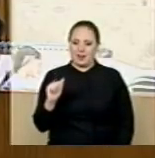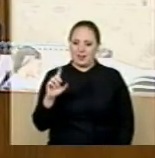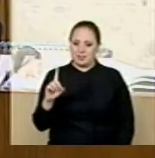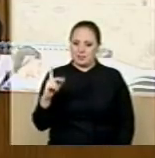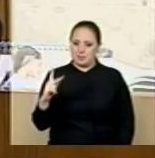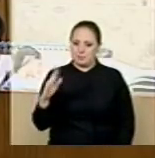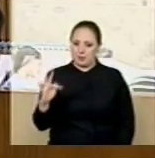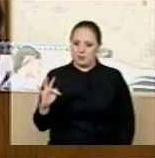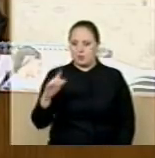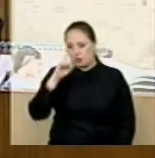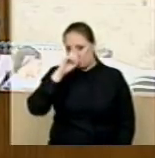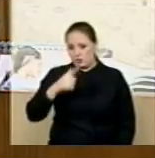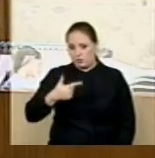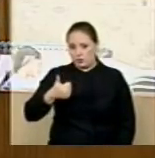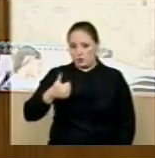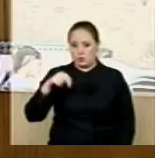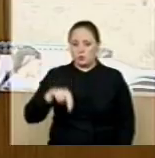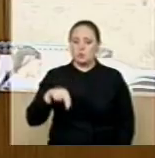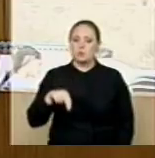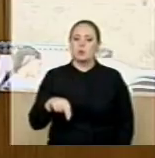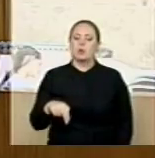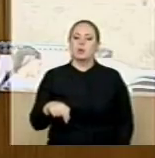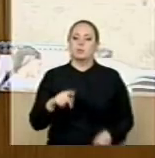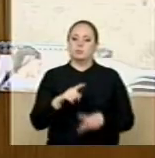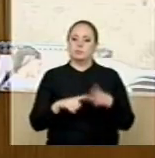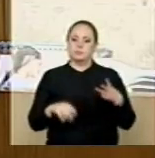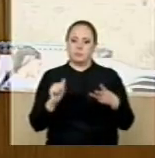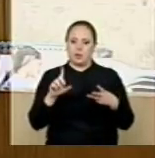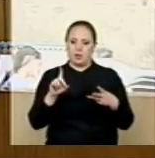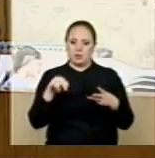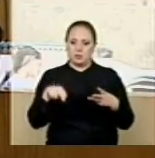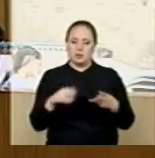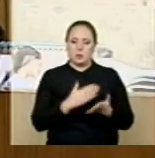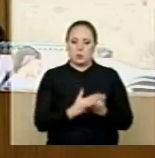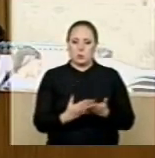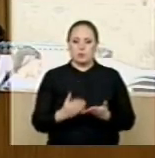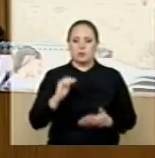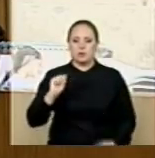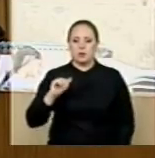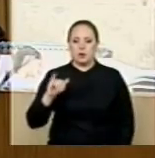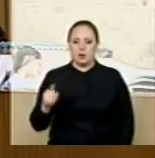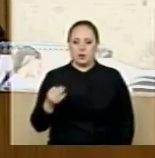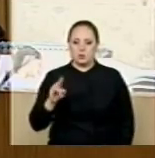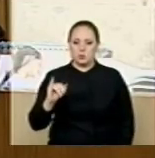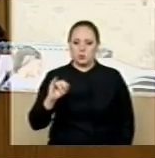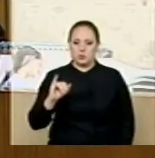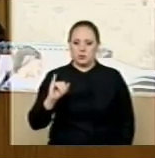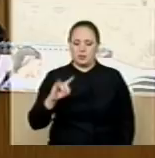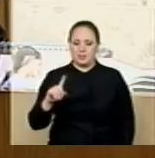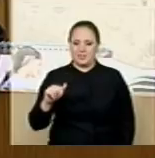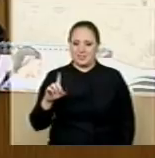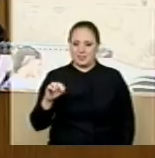de novembro e essas ações diretas de inconstitucionalidade começaram a ser ajuizadas no dia 22 de novembro